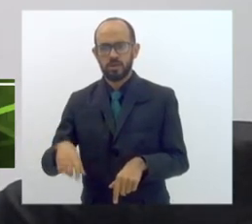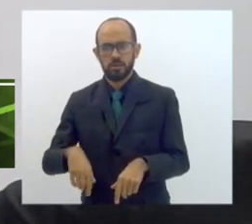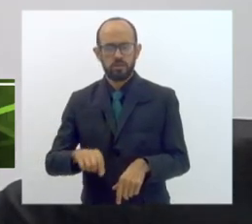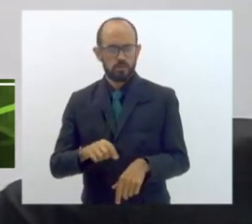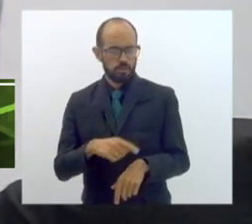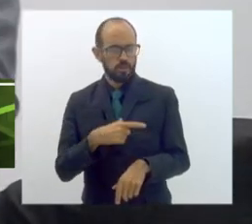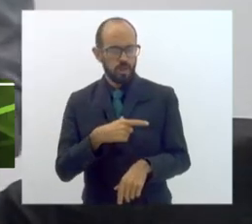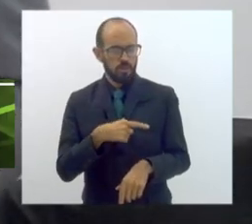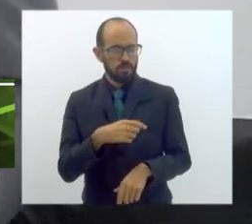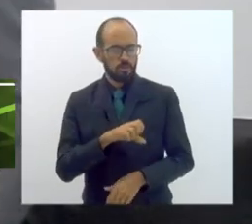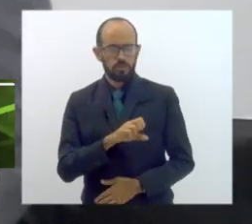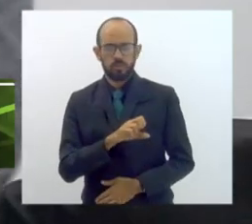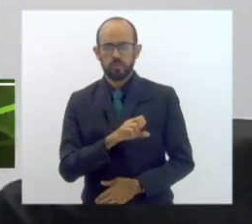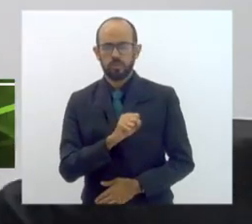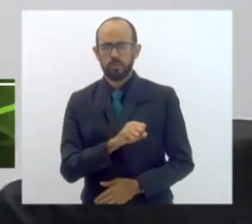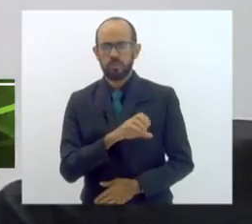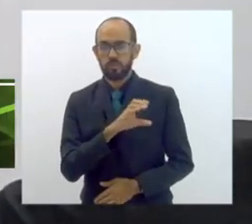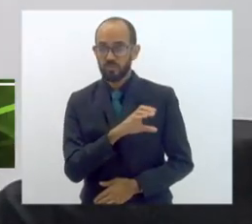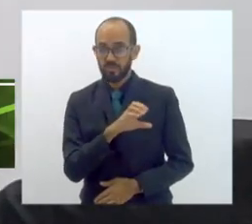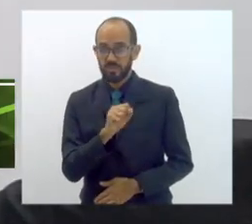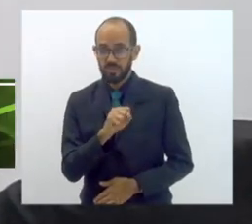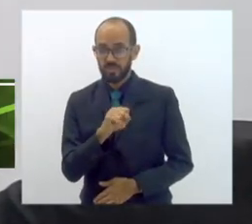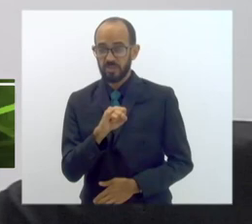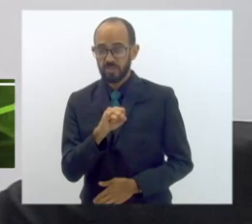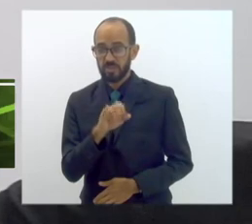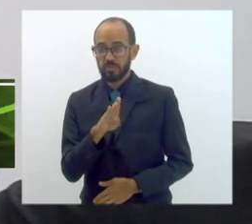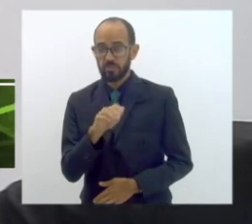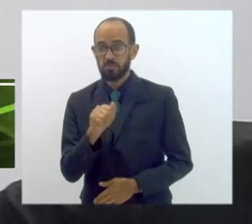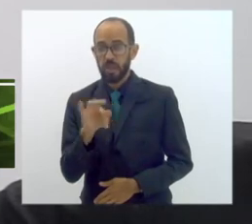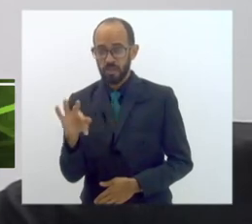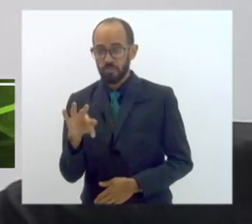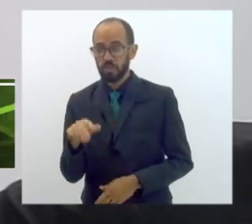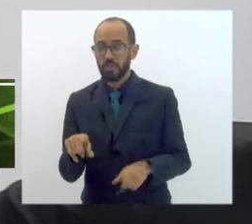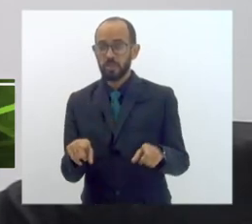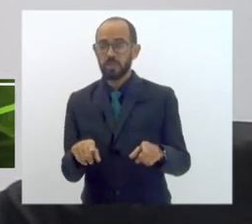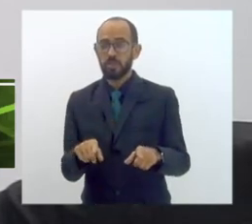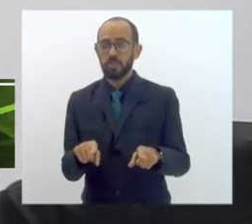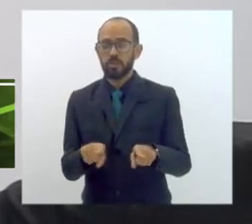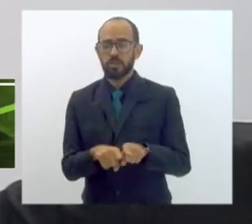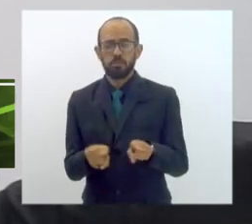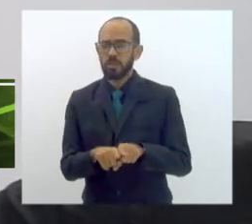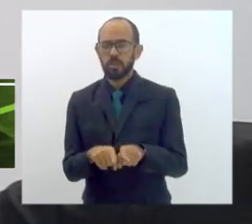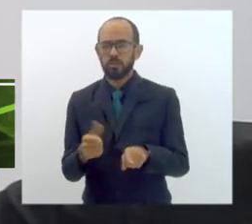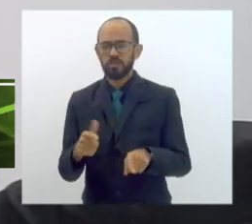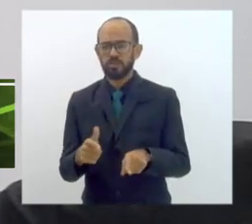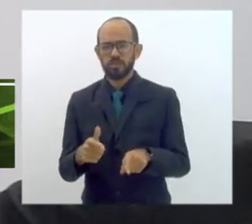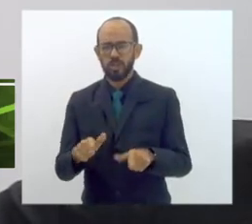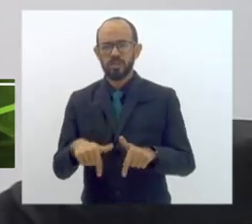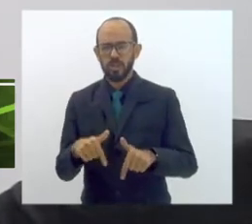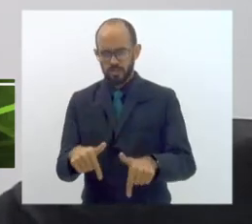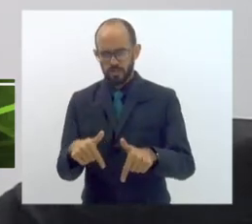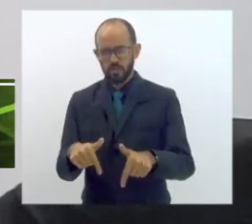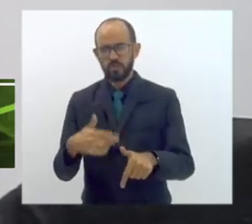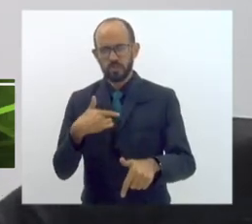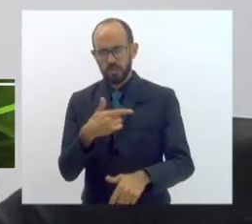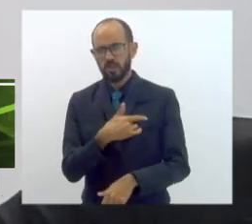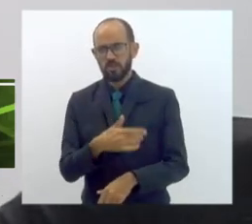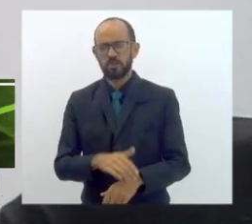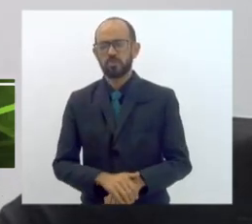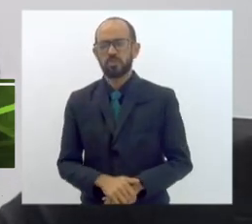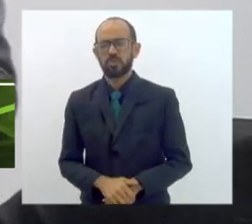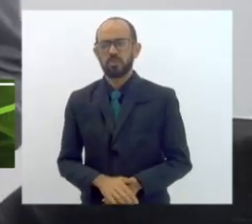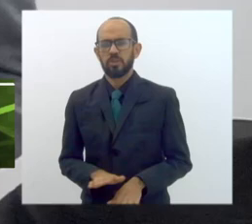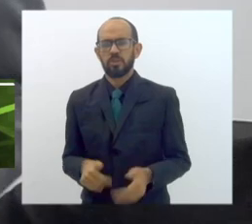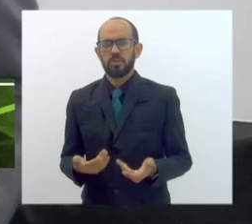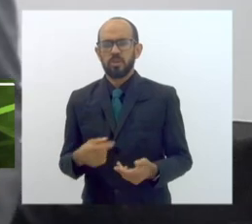vapor, mas com mil dificuldades. Vimos o Conleste, que praticamente não atuava na área de saúde, né? Tem outro foco. E a